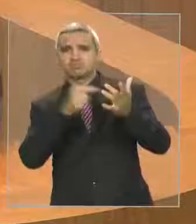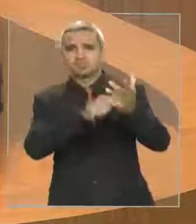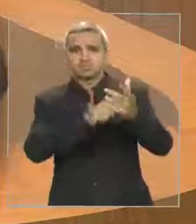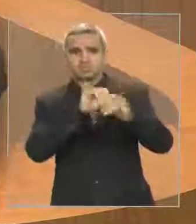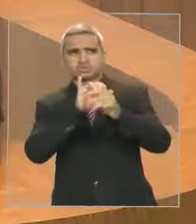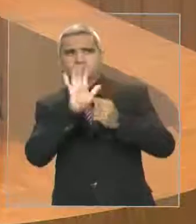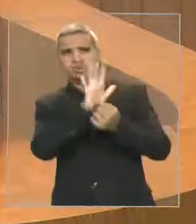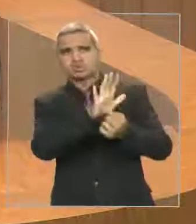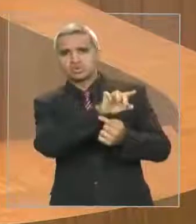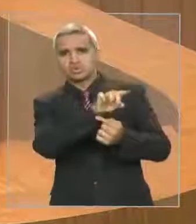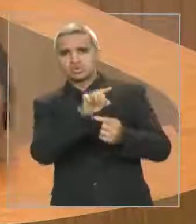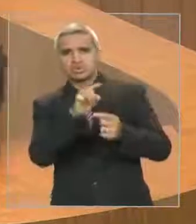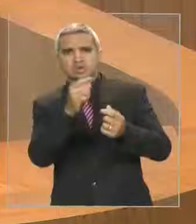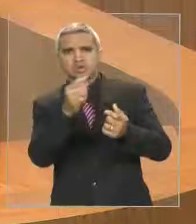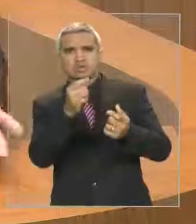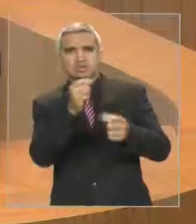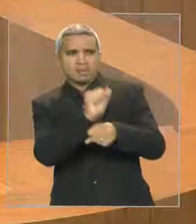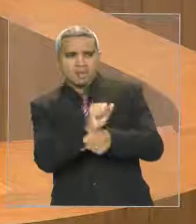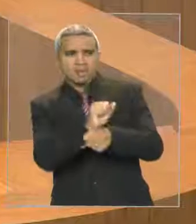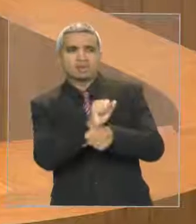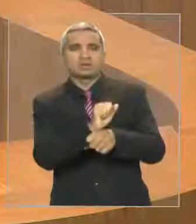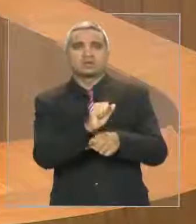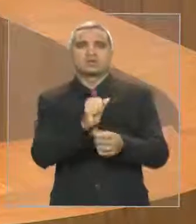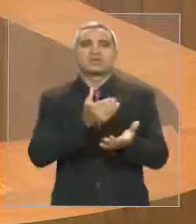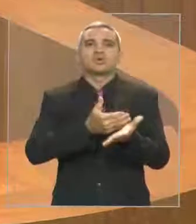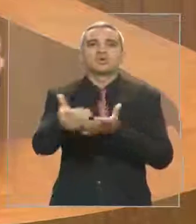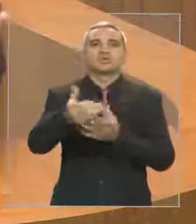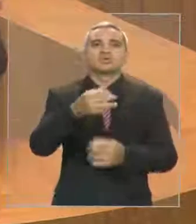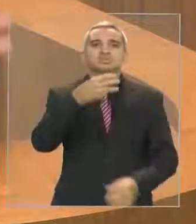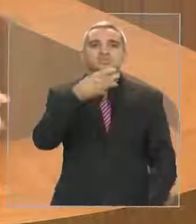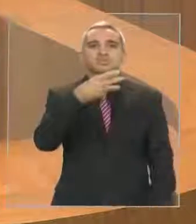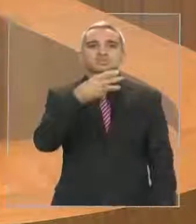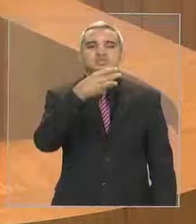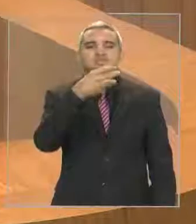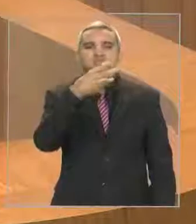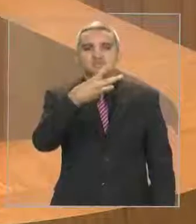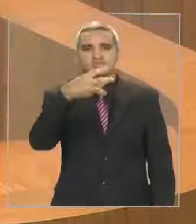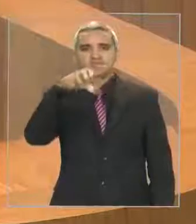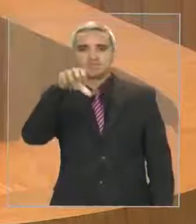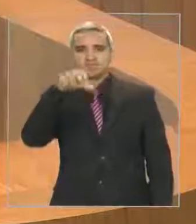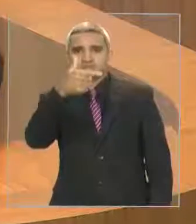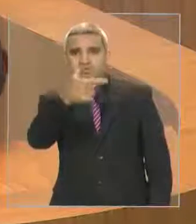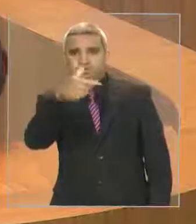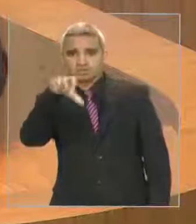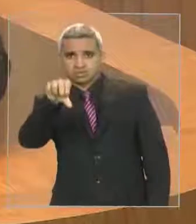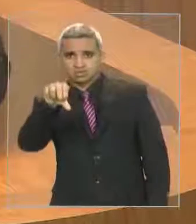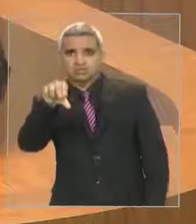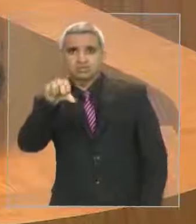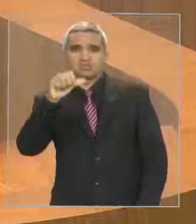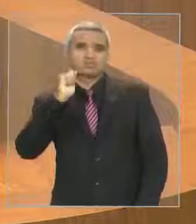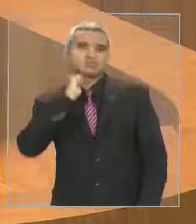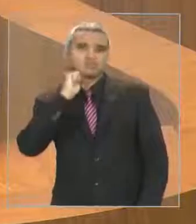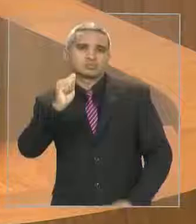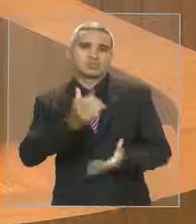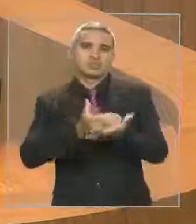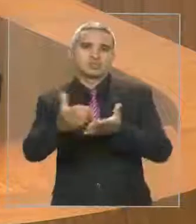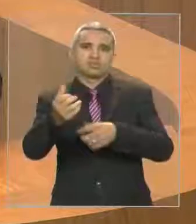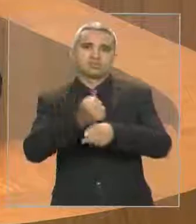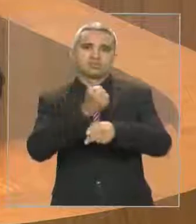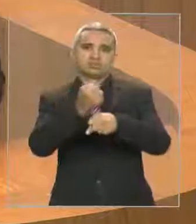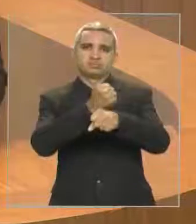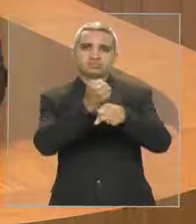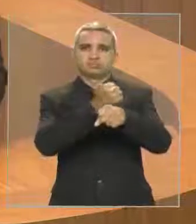Hoje, 9 de maio, não existe ainda previsão de início das aulas na UEB Paulo Freire, na Liberdade. Ou seja, uma